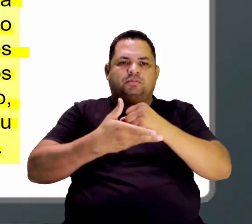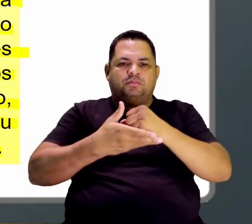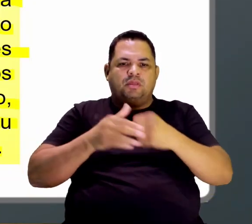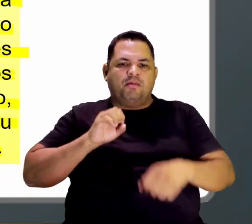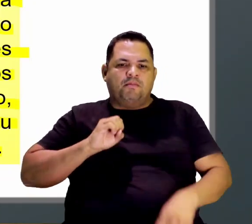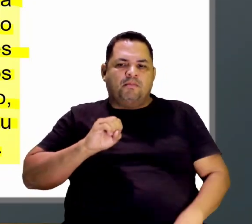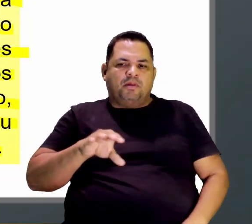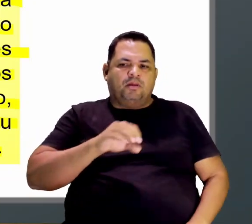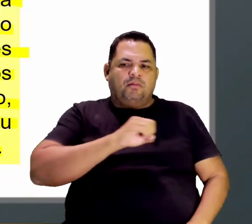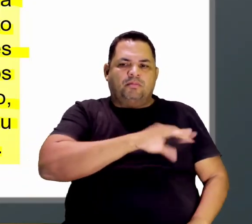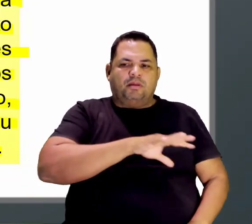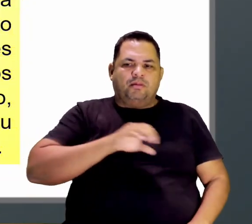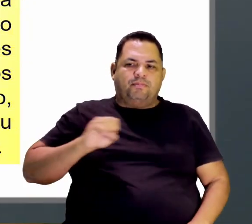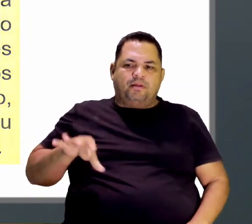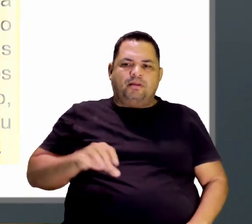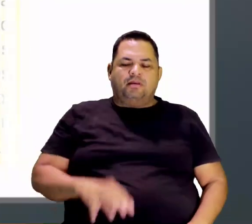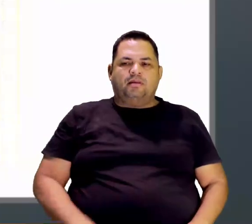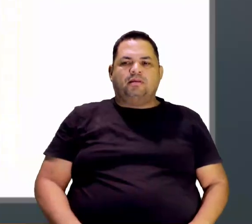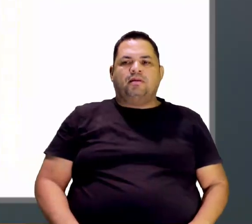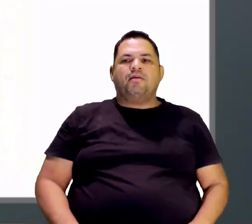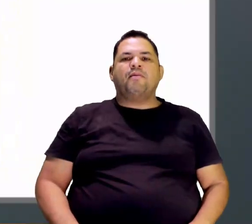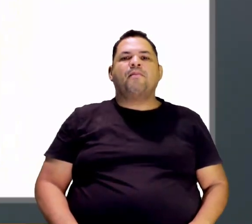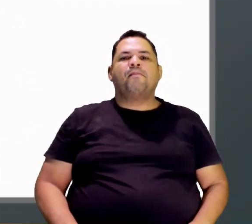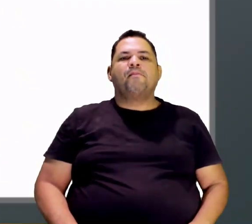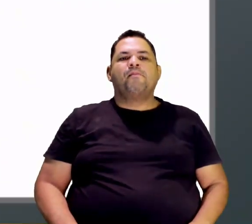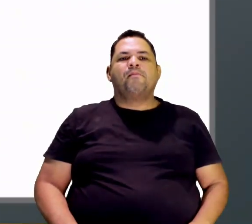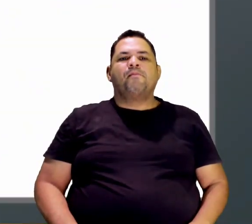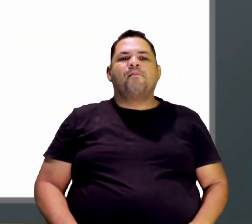tranquilo você estiver dentro de um jogo, é um pouco